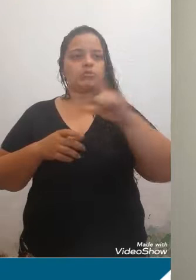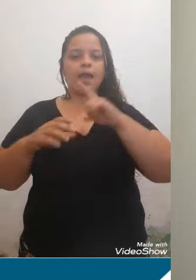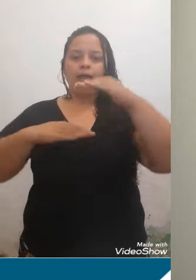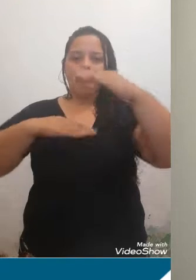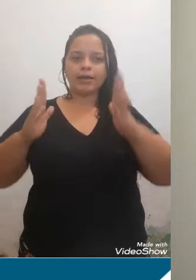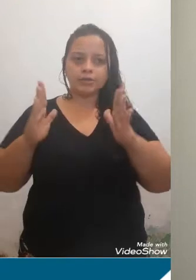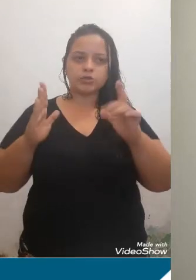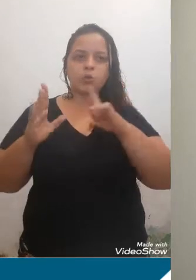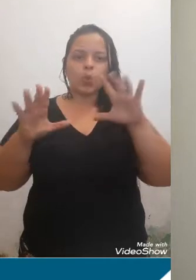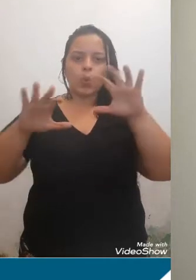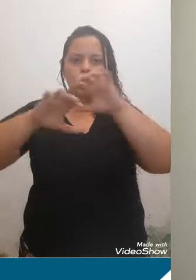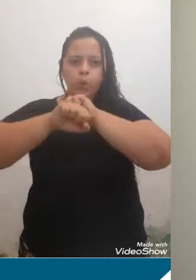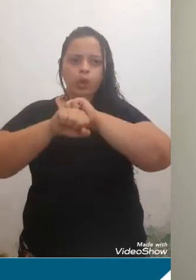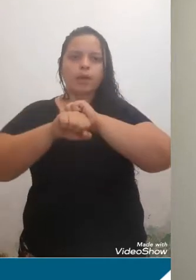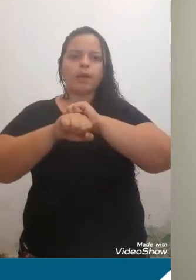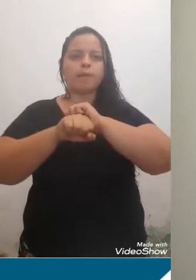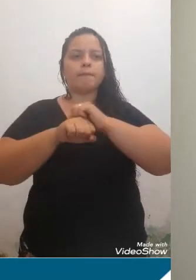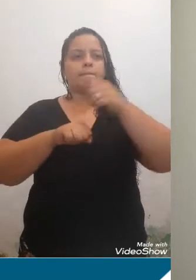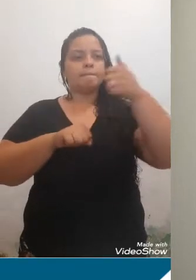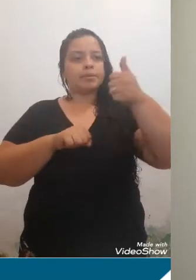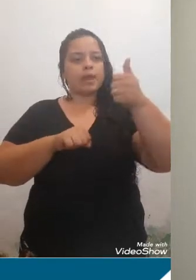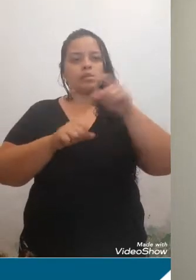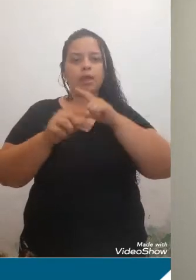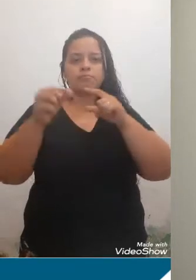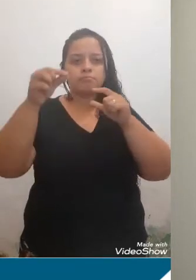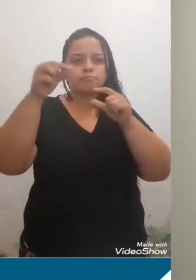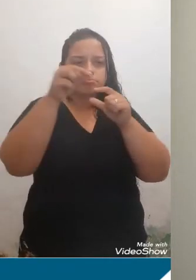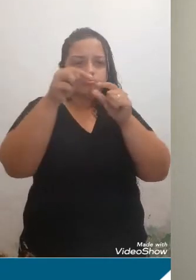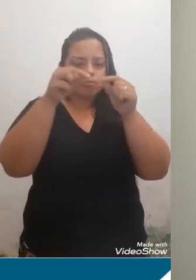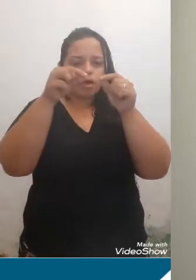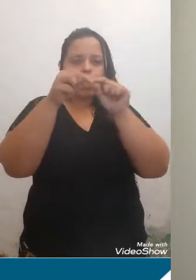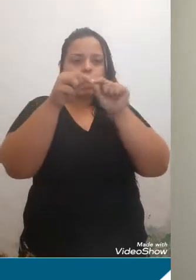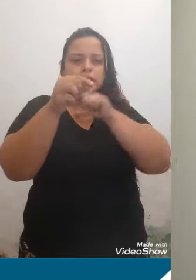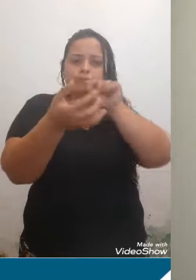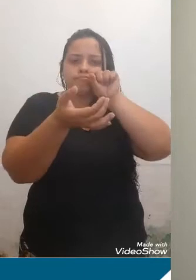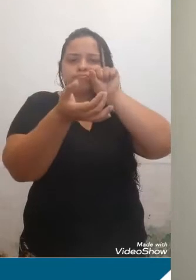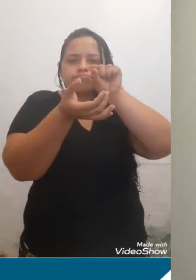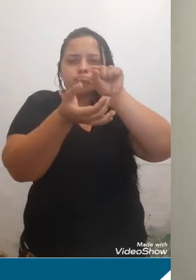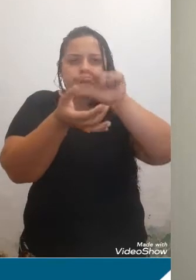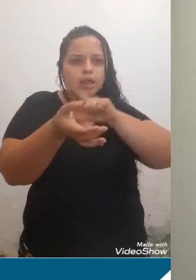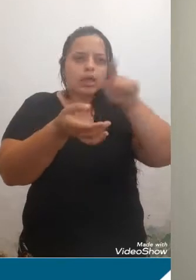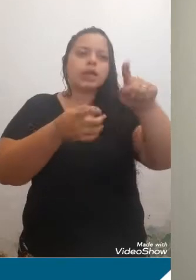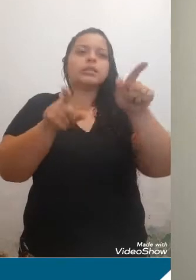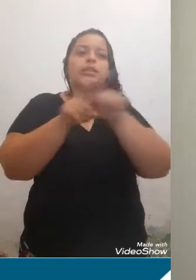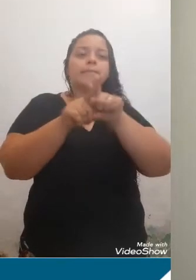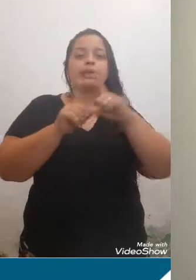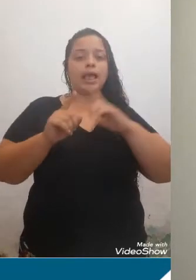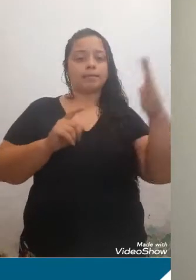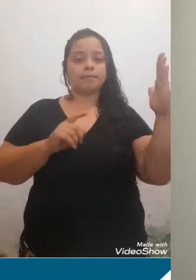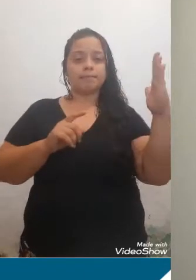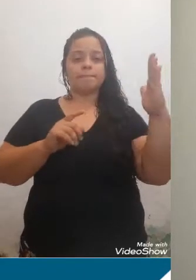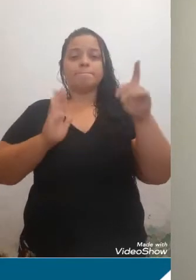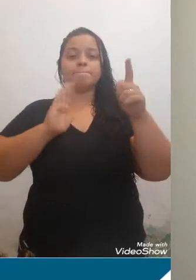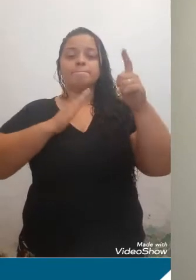caixa com o interior escurecido, onde uma das faces podemos fazer um pequeno orifício E na face oposta, colocamos um